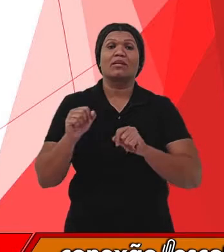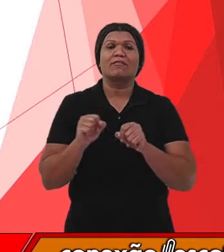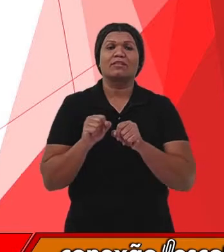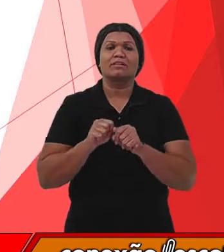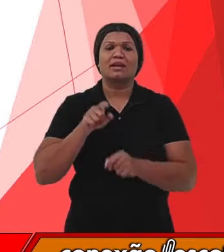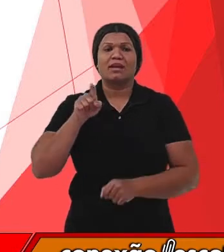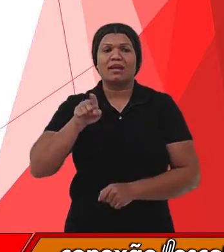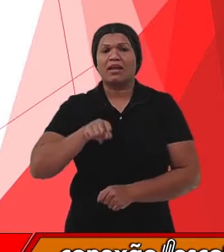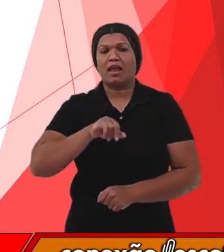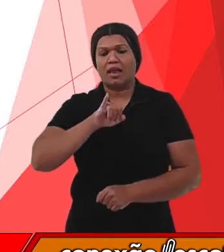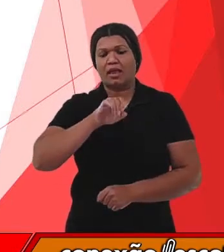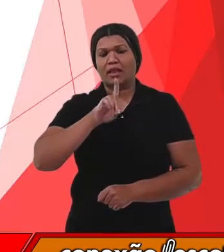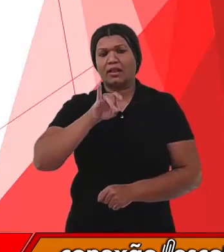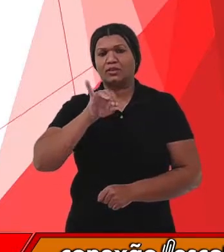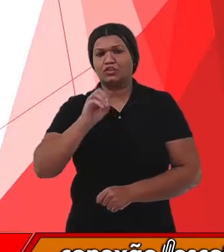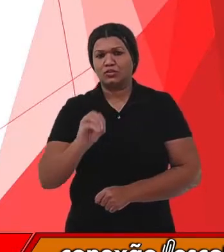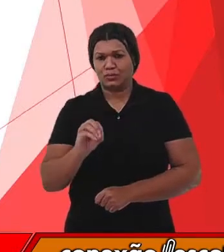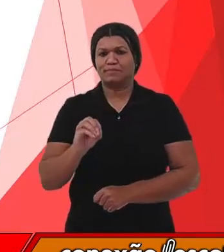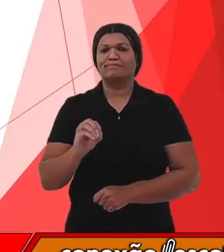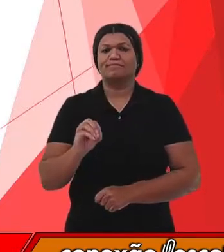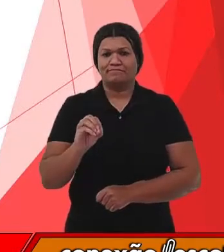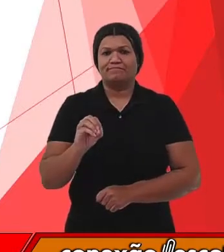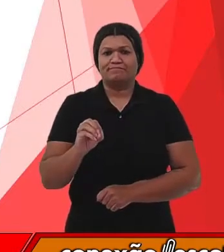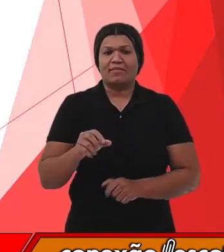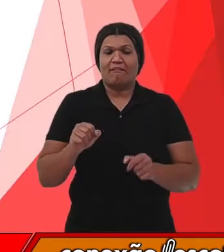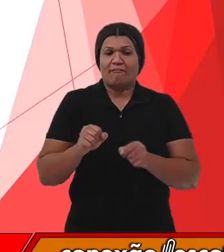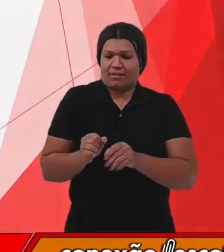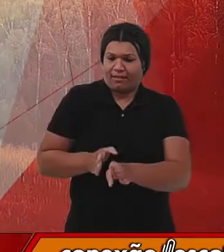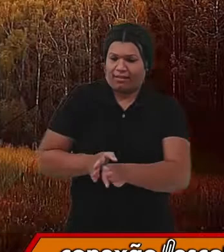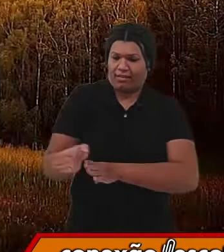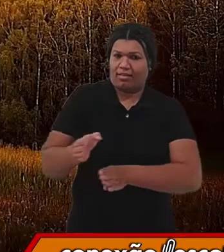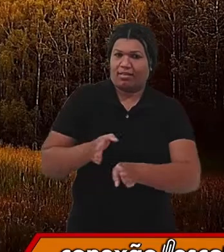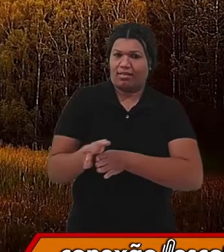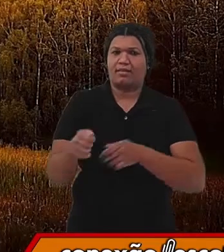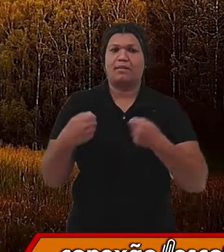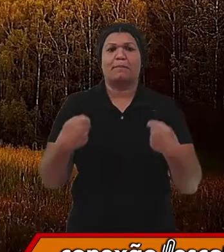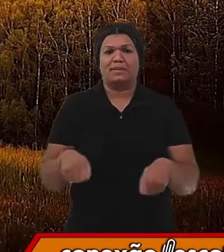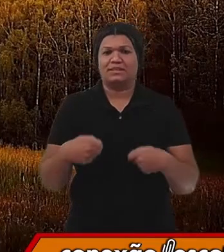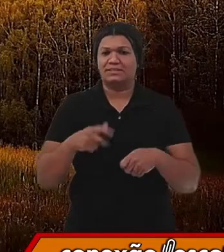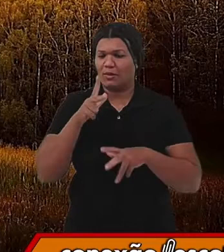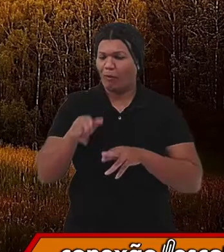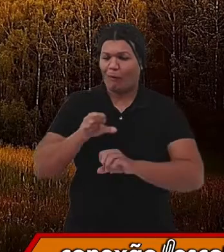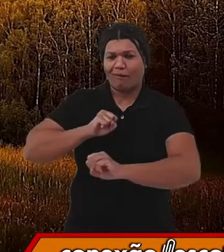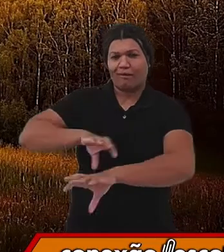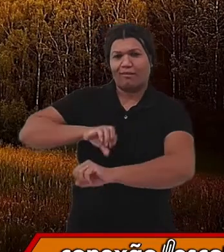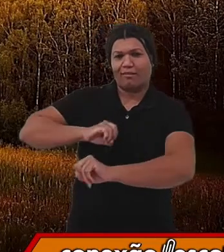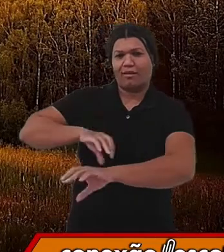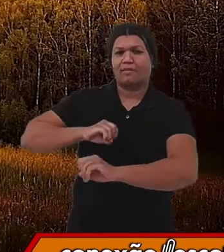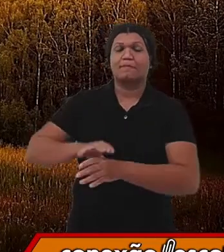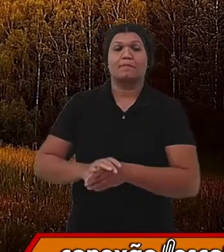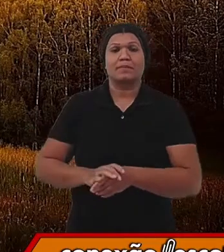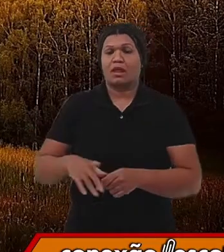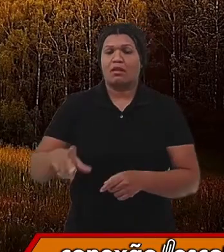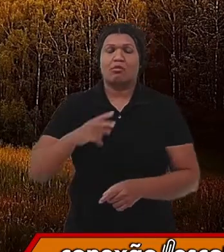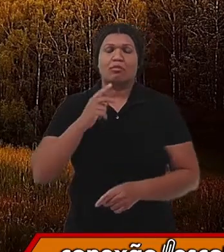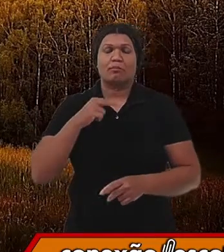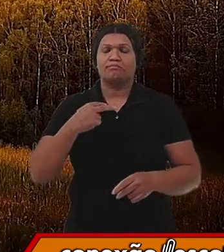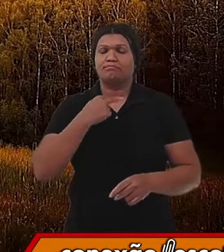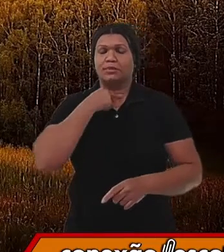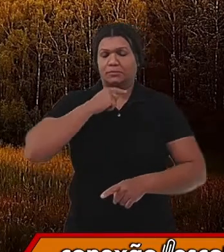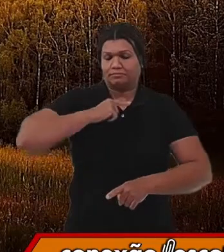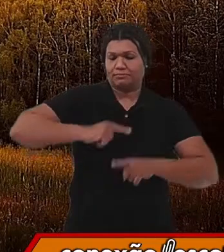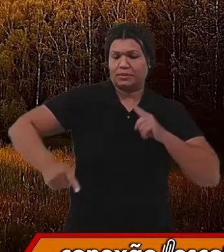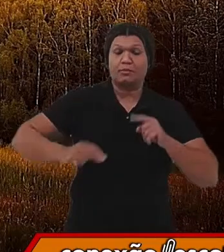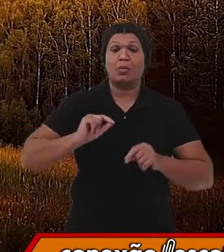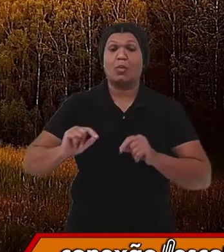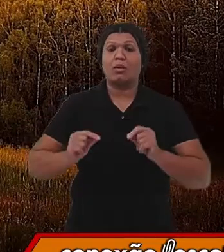índio civilizado. Então, é negado o direito de participação, de representação, de reconhecimento